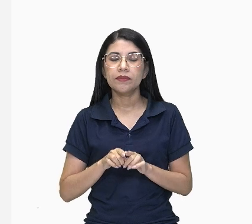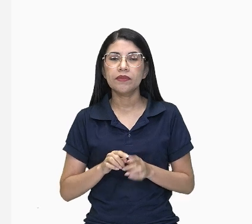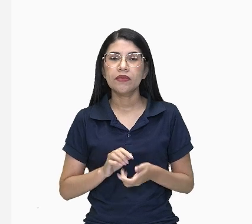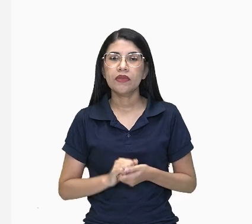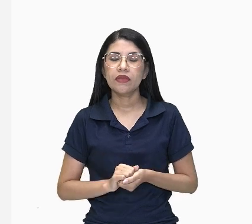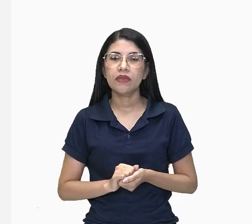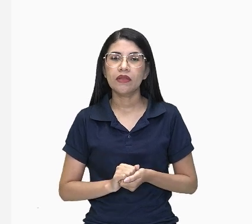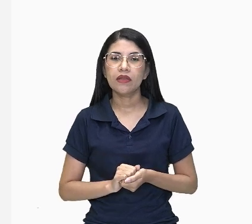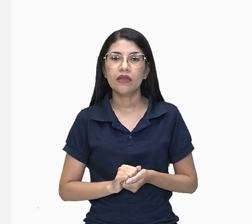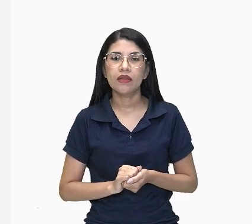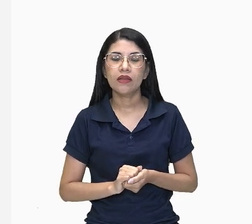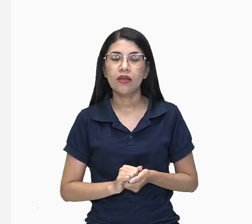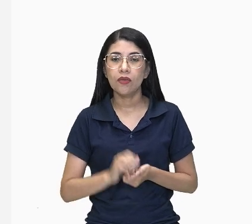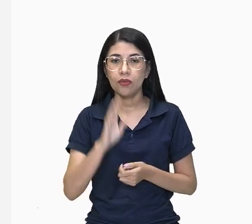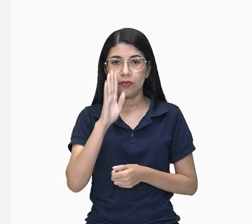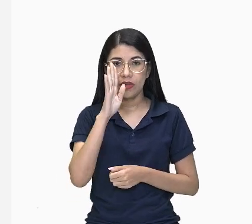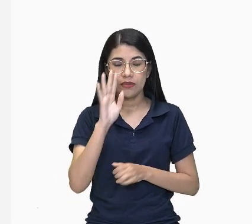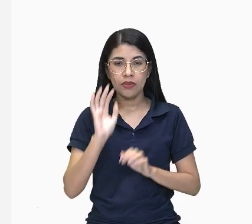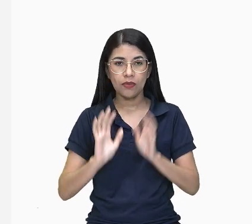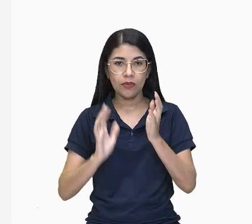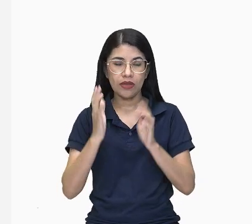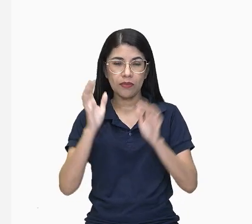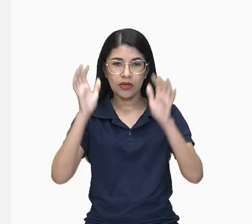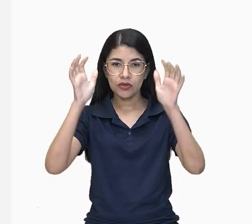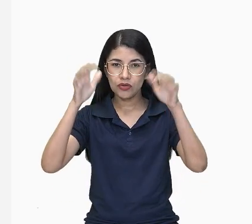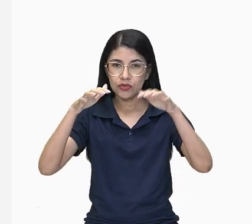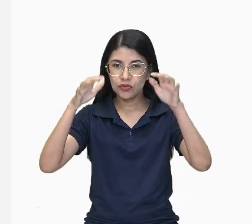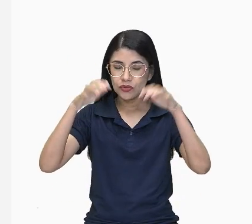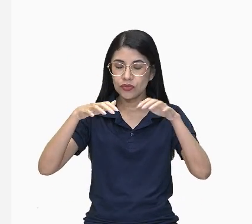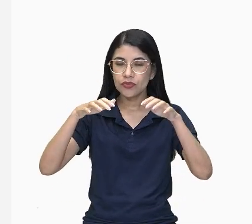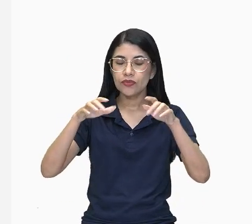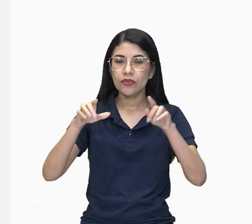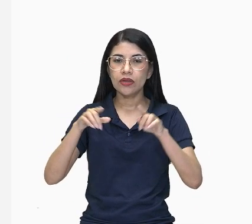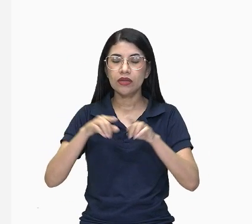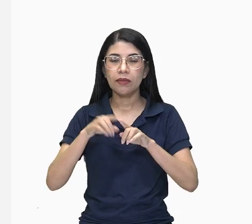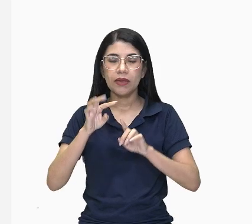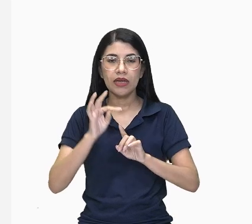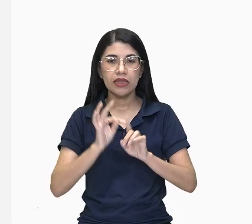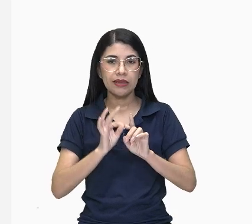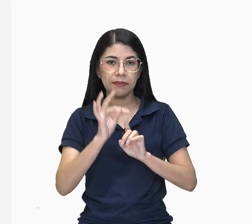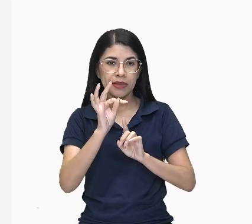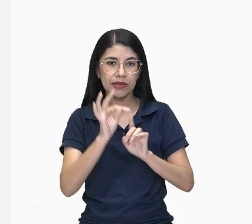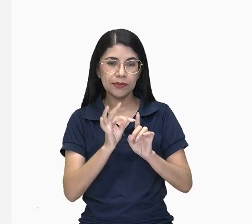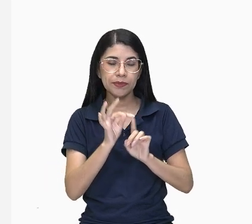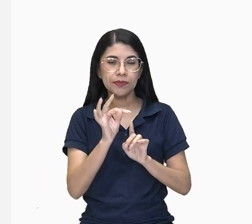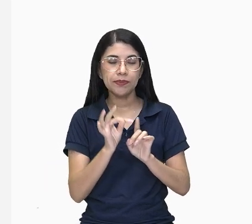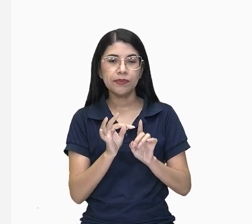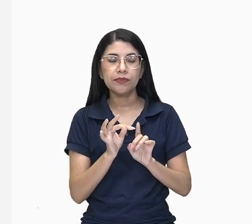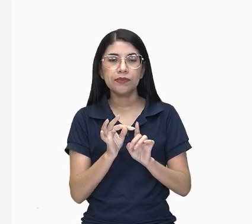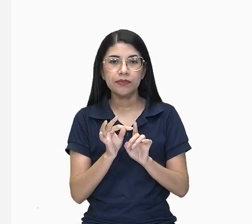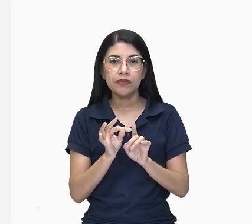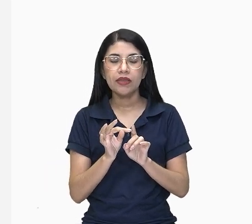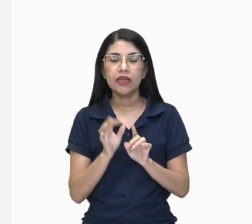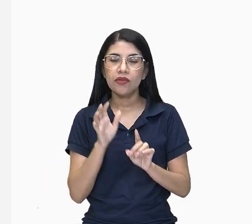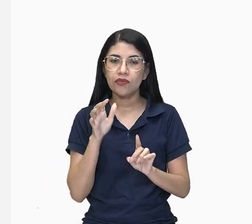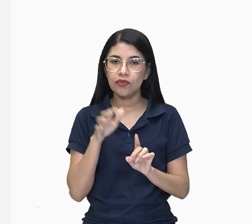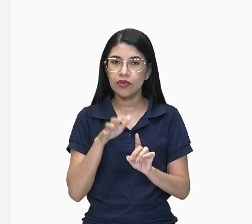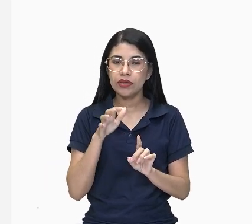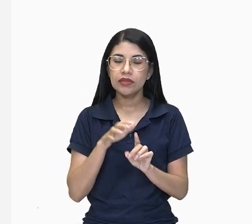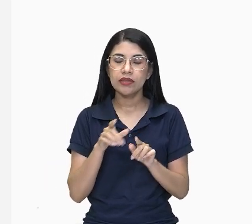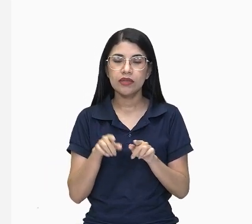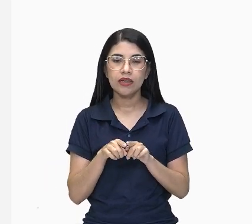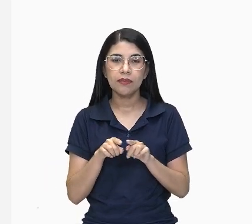nós vamos destacar as chuvas, as temperaturas, elas vão influenciar